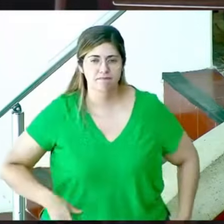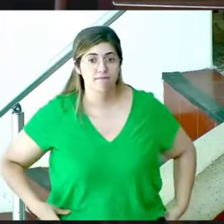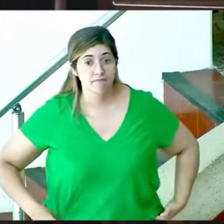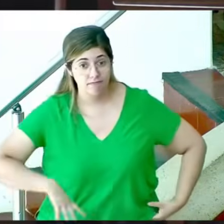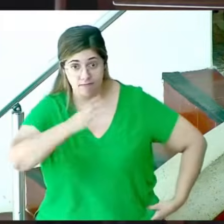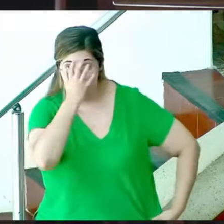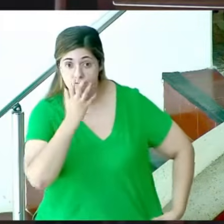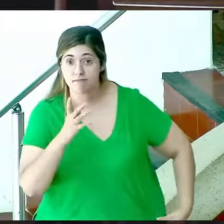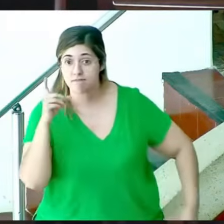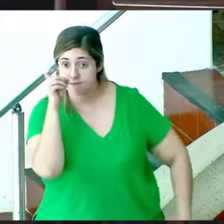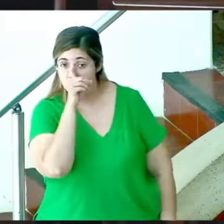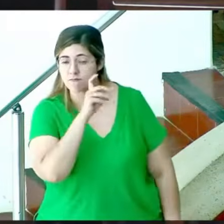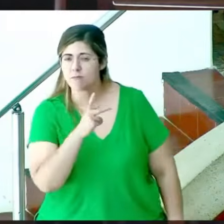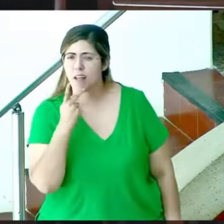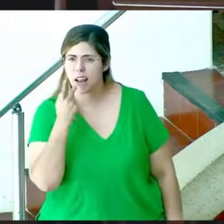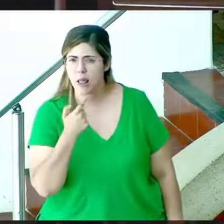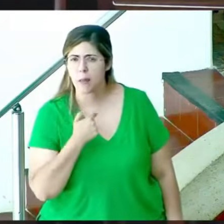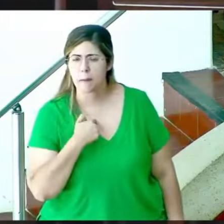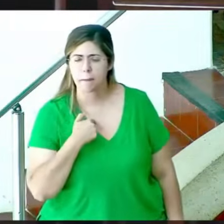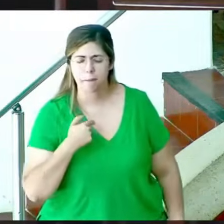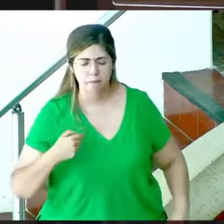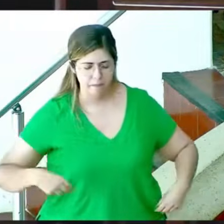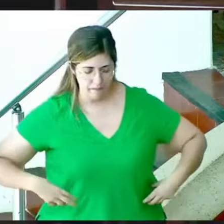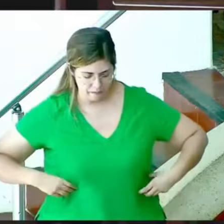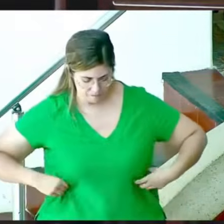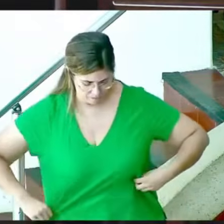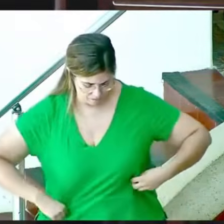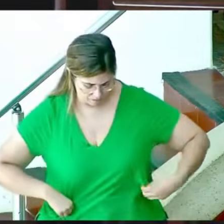difícil, a começar em mim, a começar para mim.